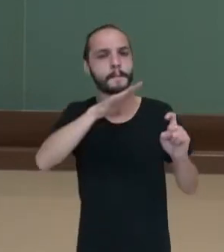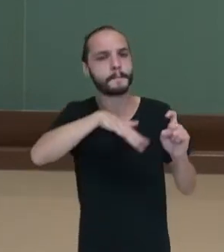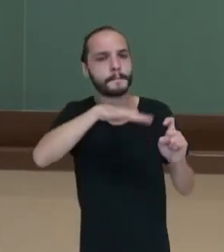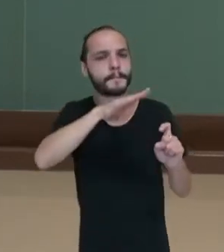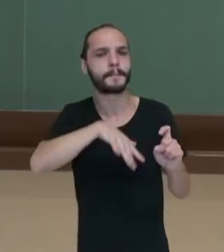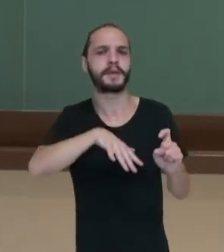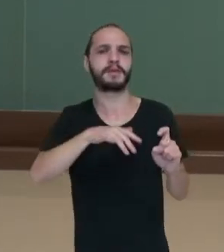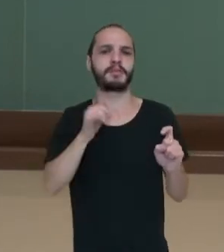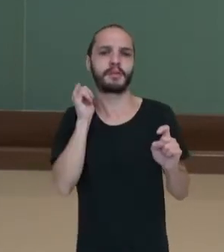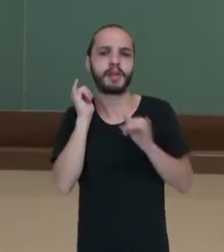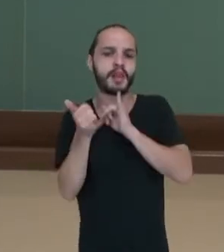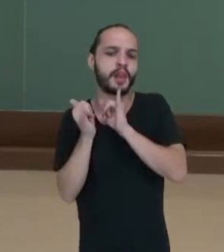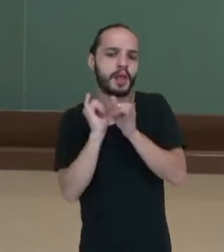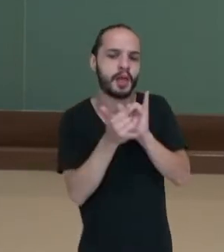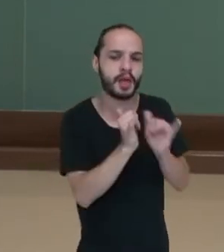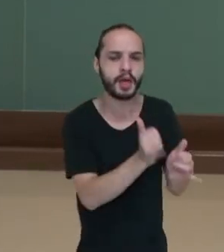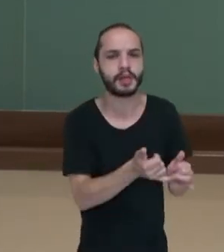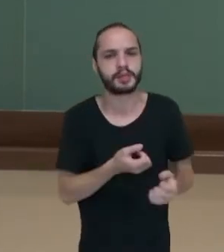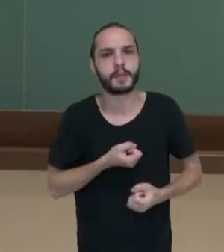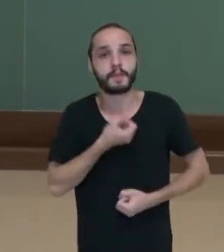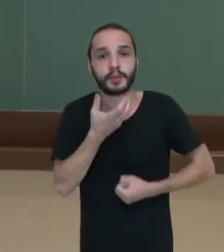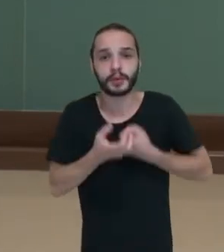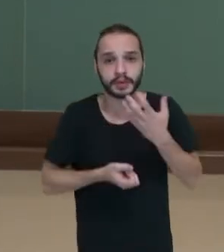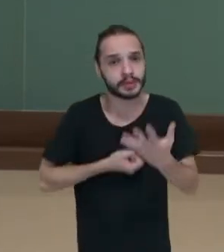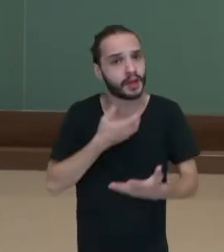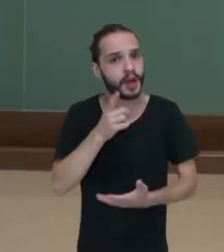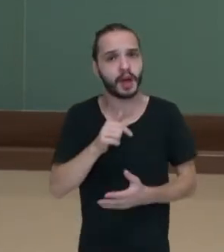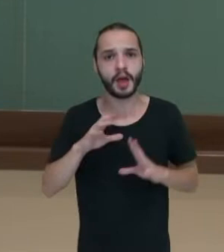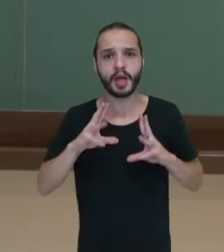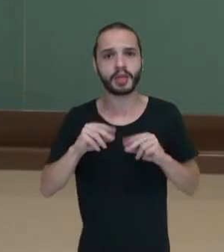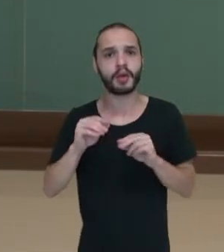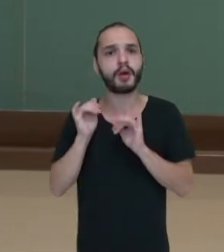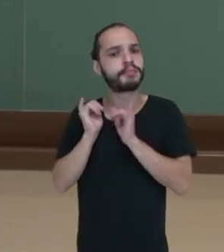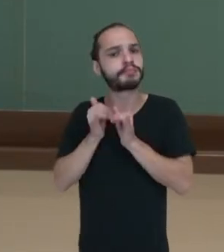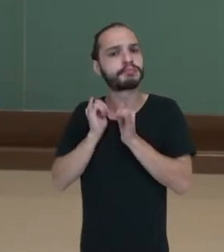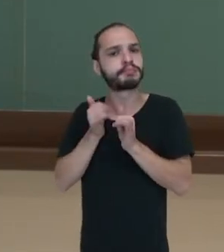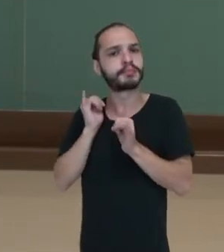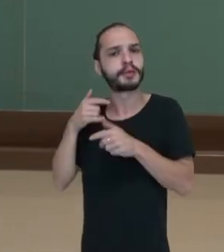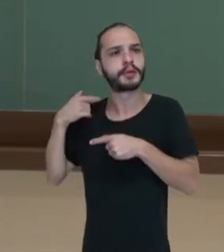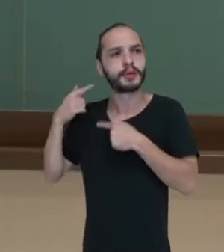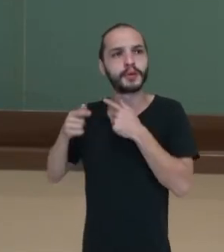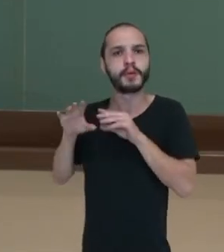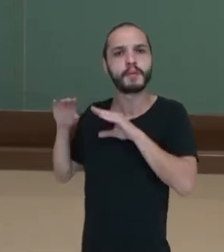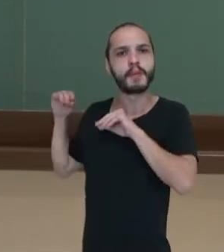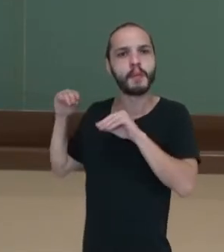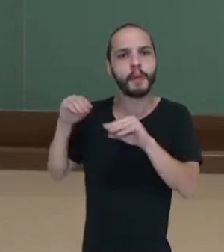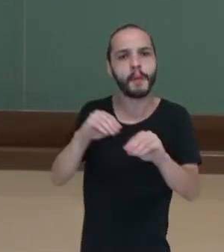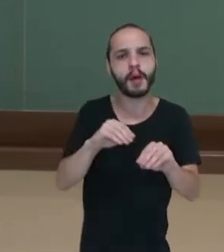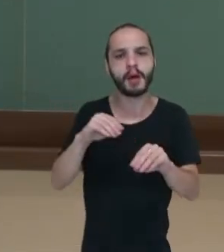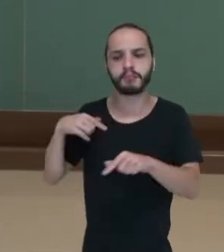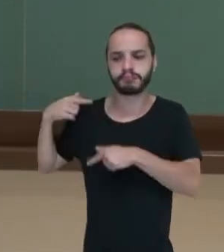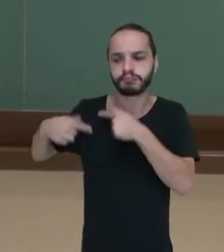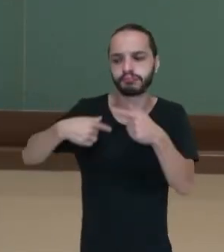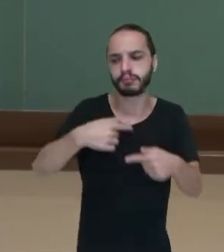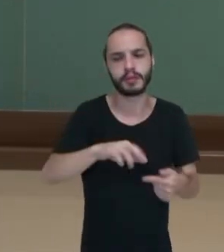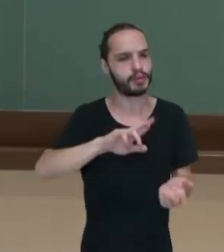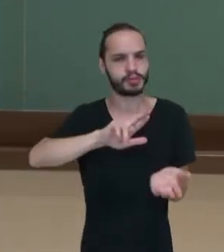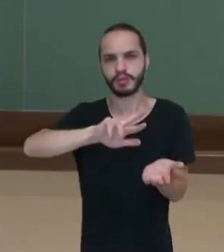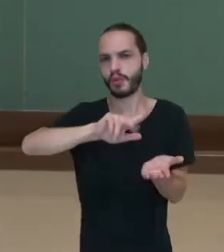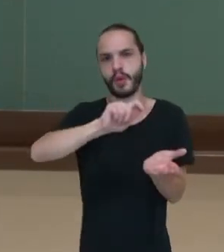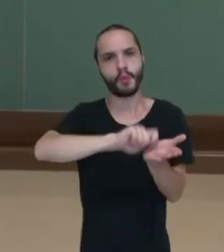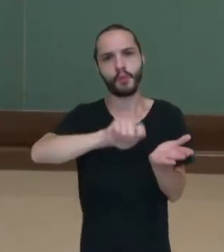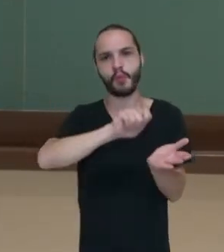as poesias eram todas passadas de forma oral. Um falava para o outro, não era escrito, né? O Homero, ele foi